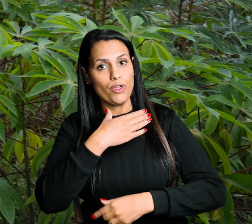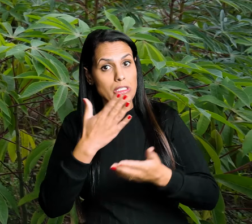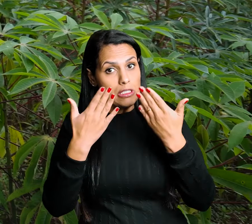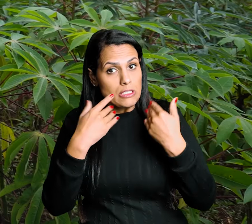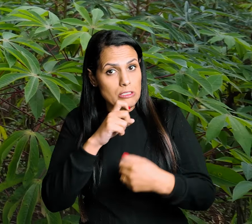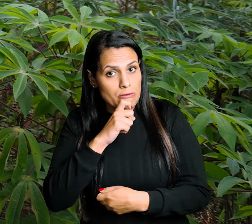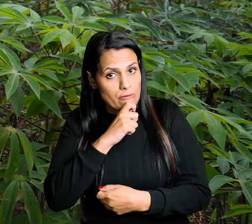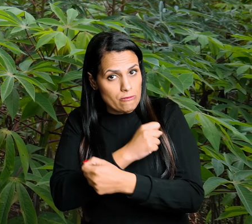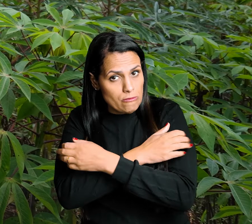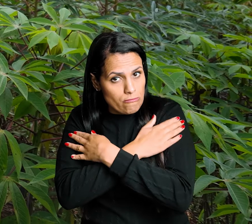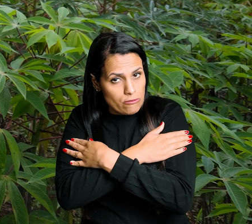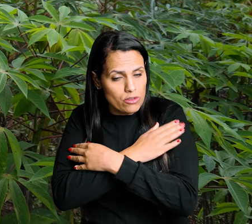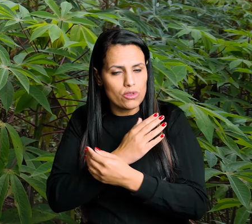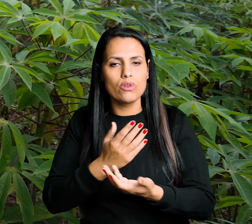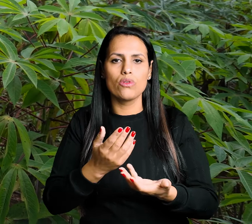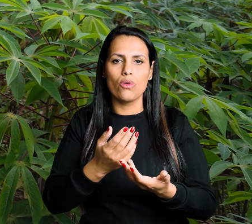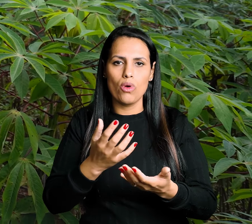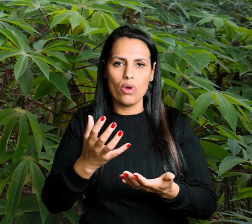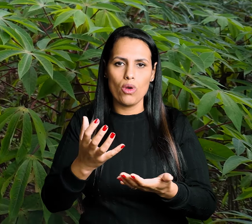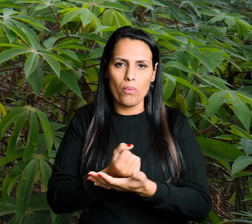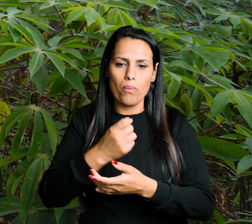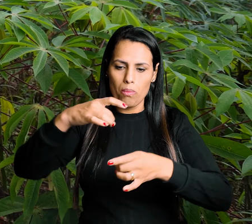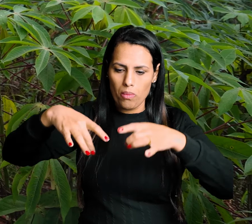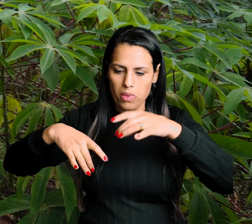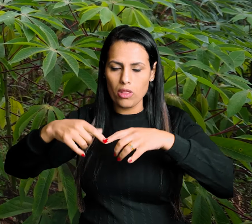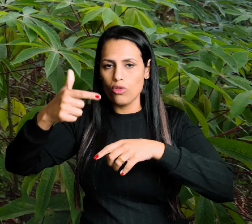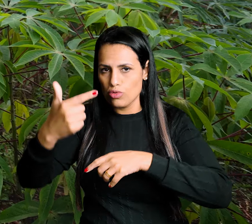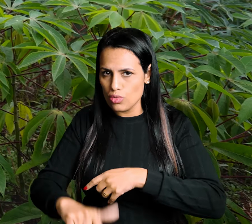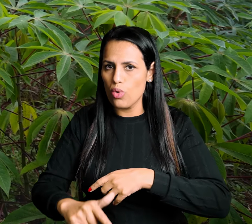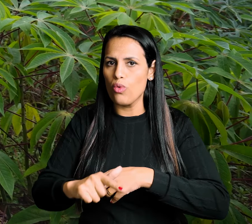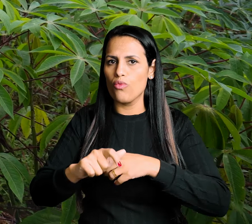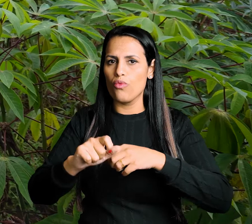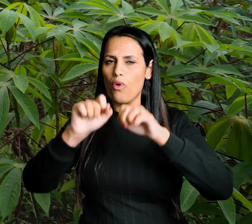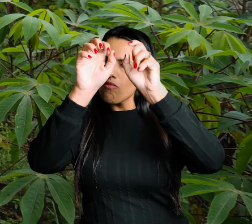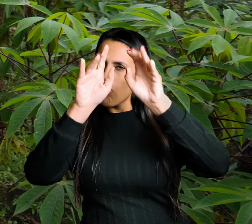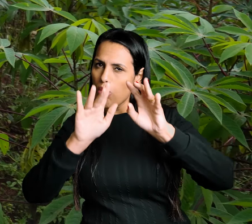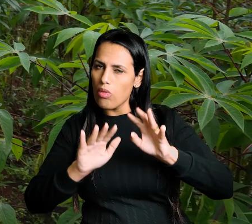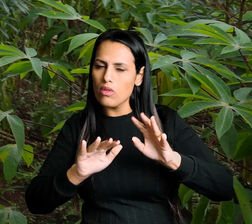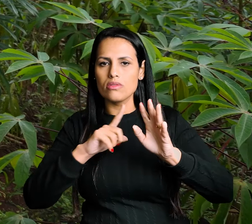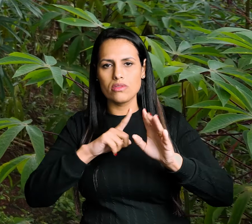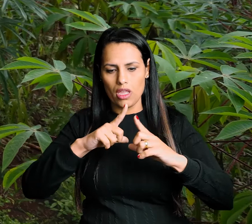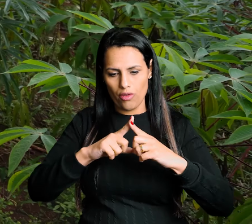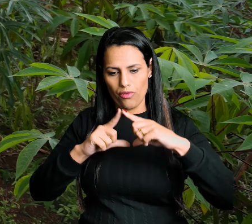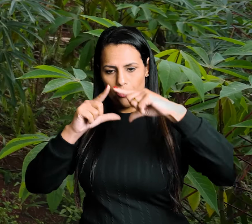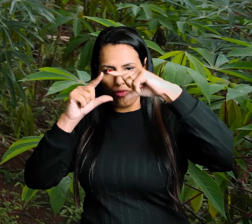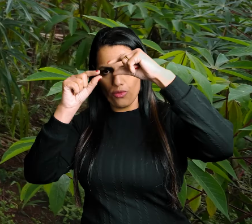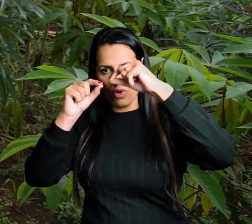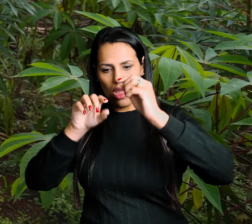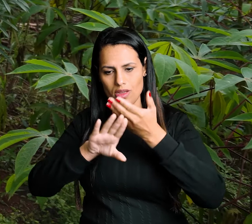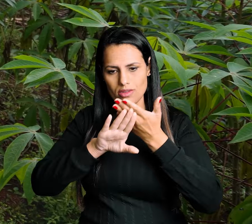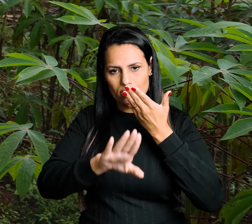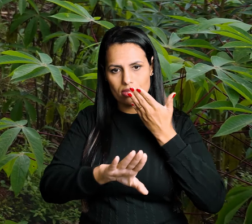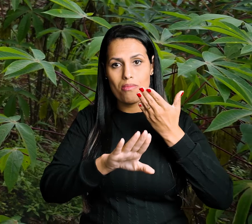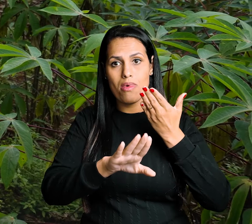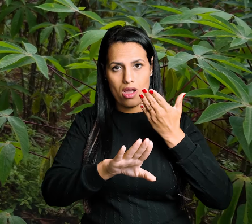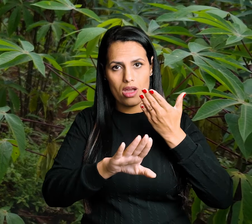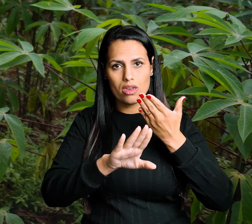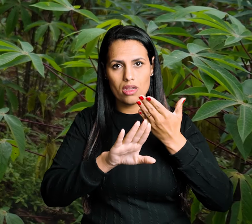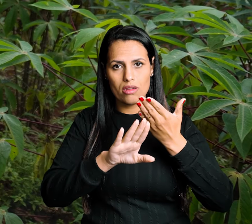planta. Então daí eu colho, depois que ela está madura, ela cai toda a folha, daí separo tudo elas